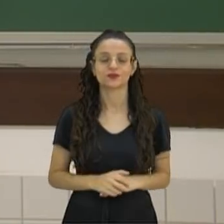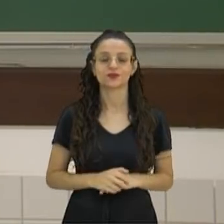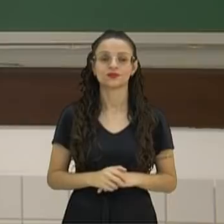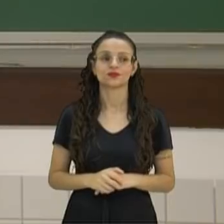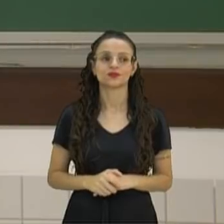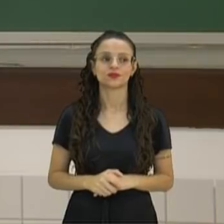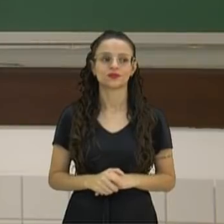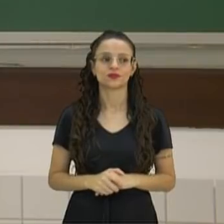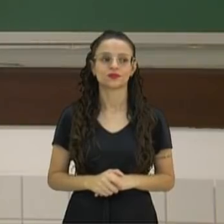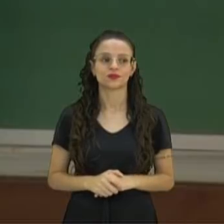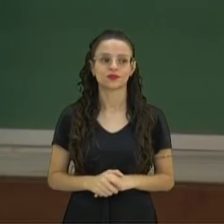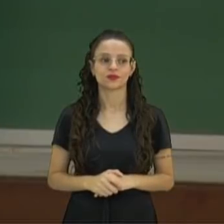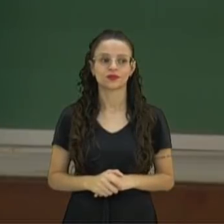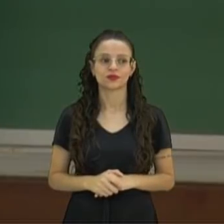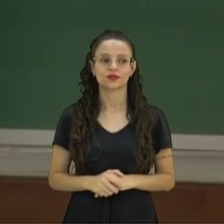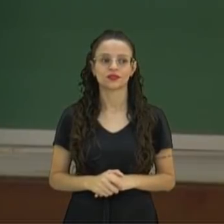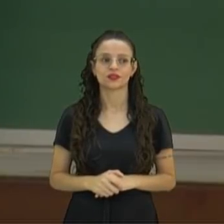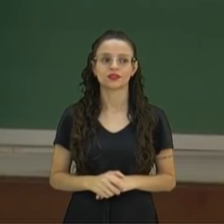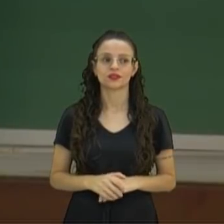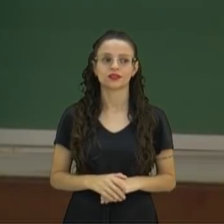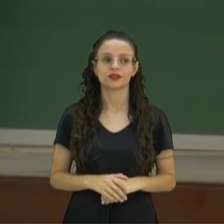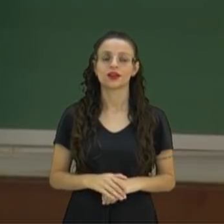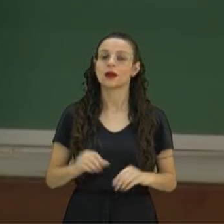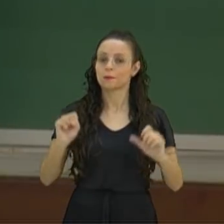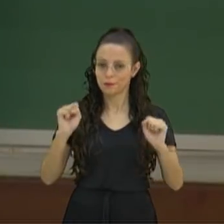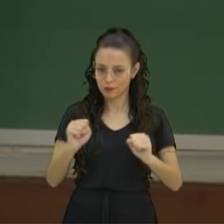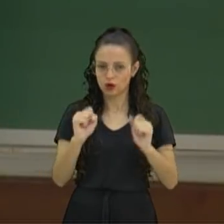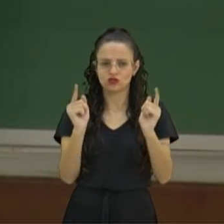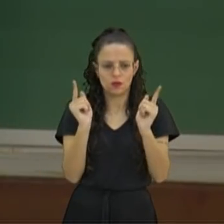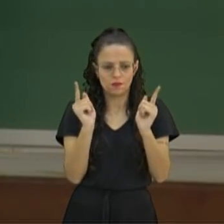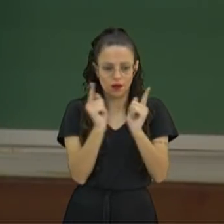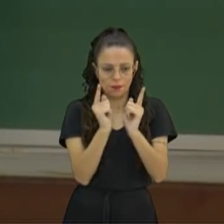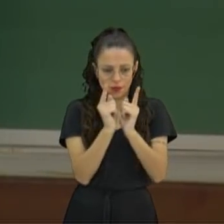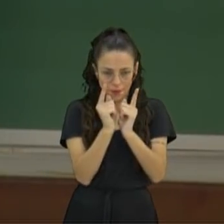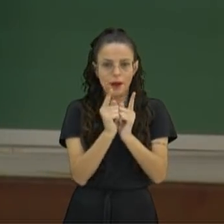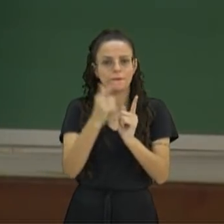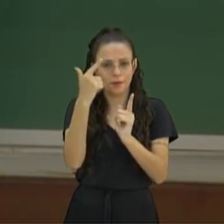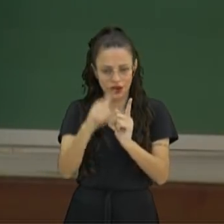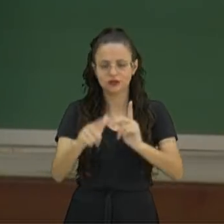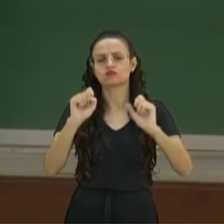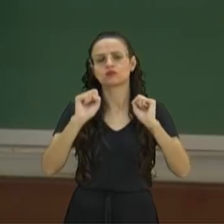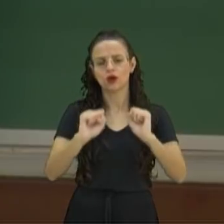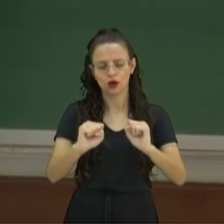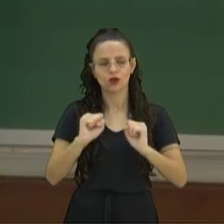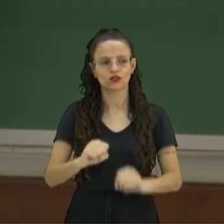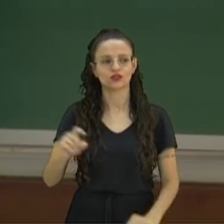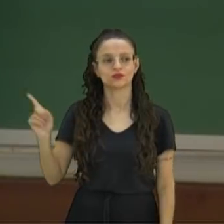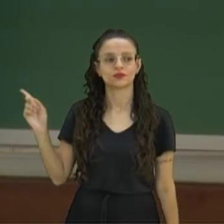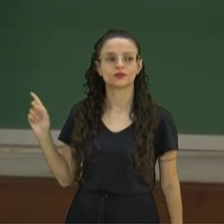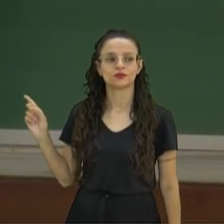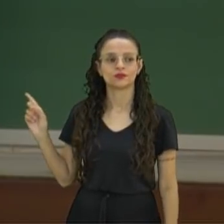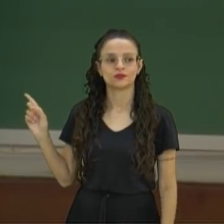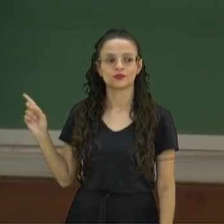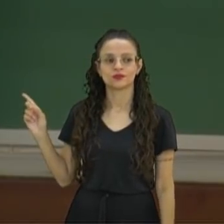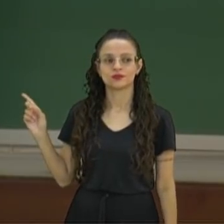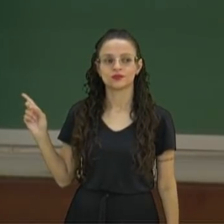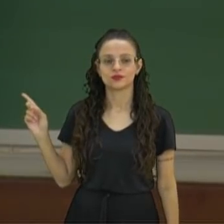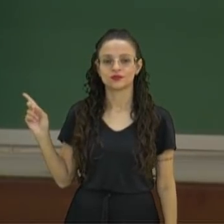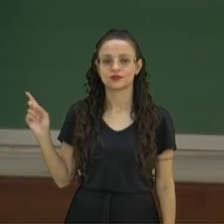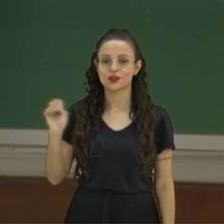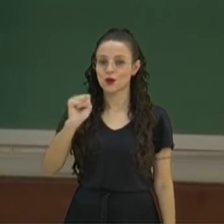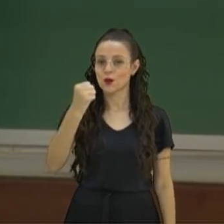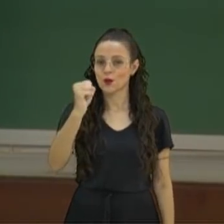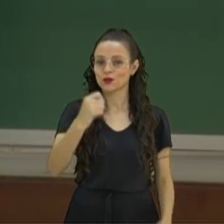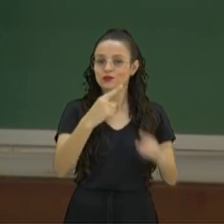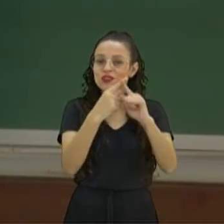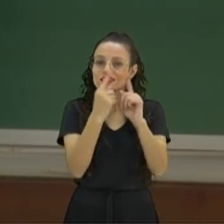Então, diminuir 4 vezes. Posso reduzir ainda mais? Posso, aqui eu vou ter 8